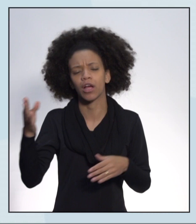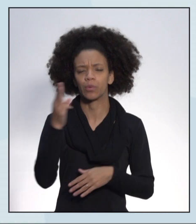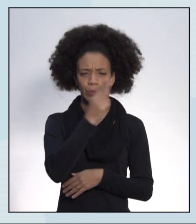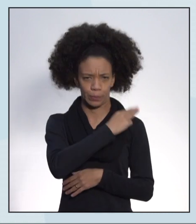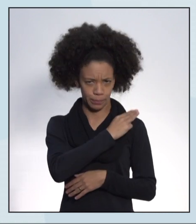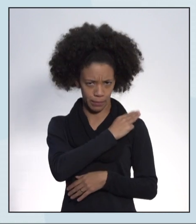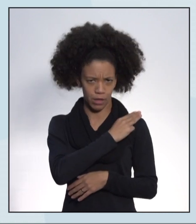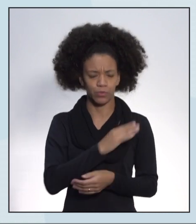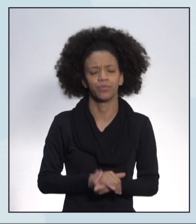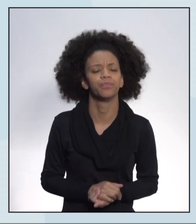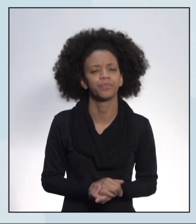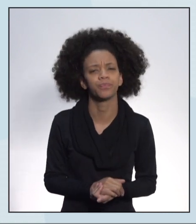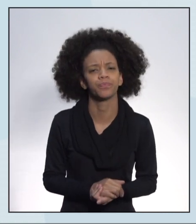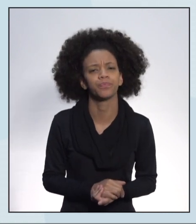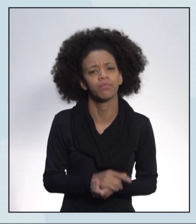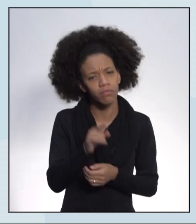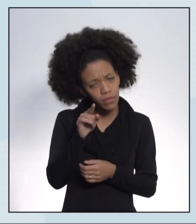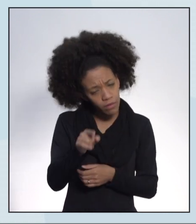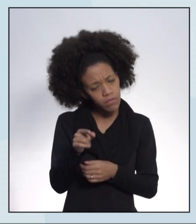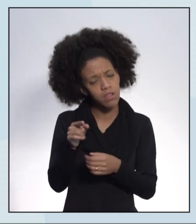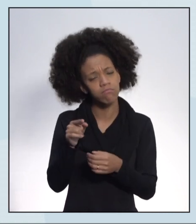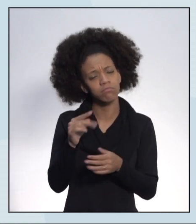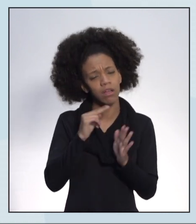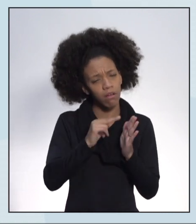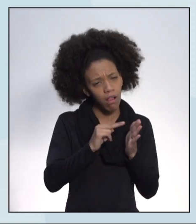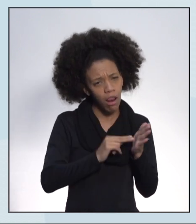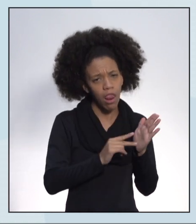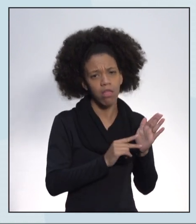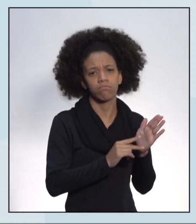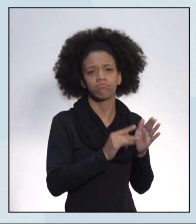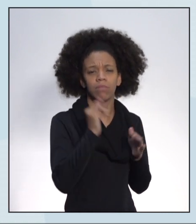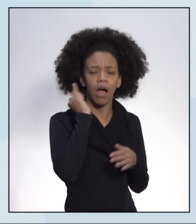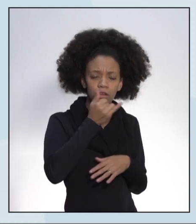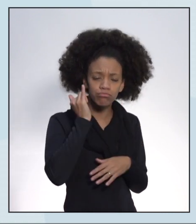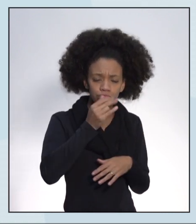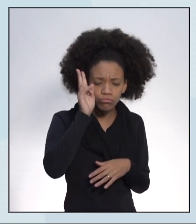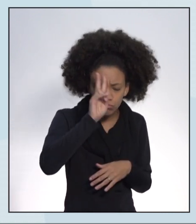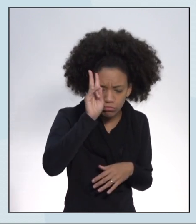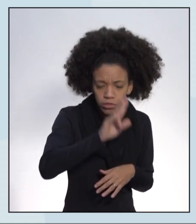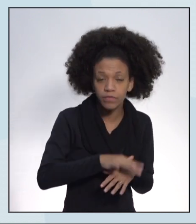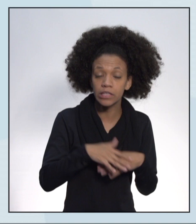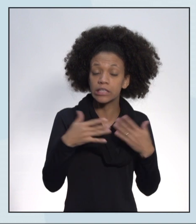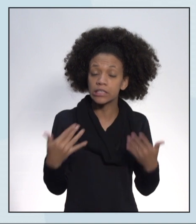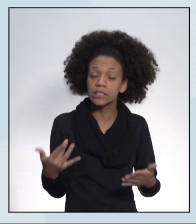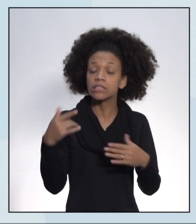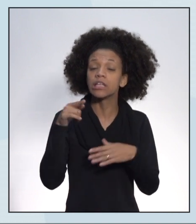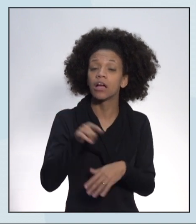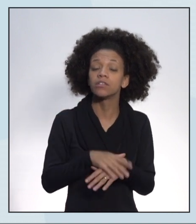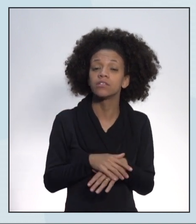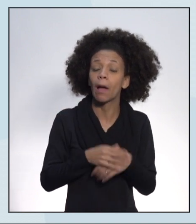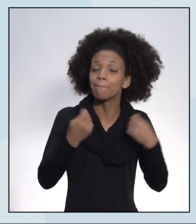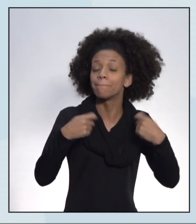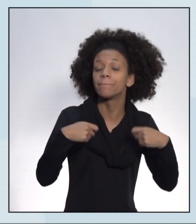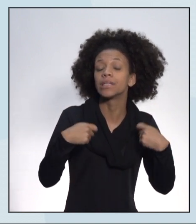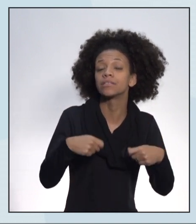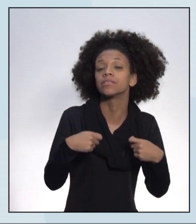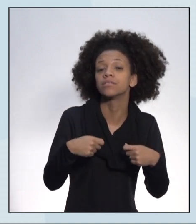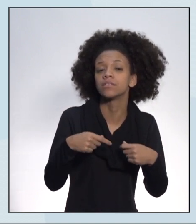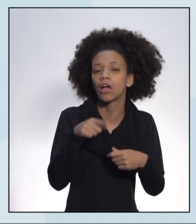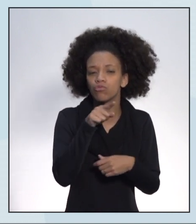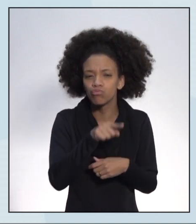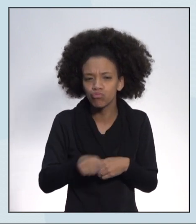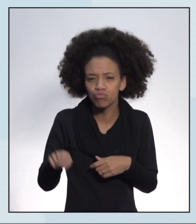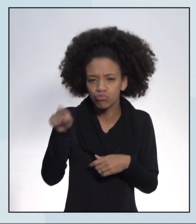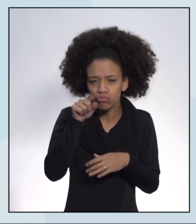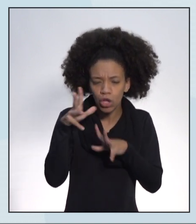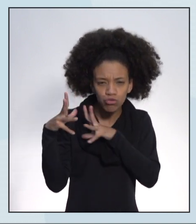Da primeira série. Vocês lerão várias narrativas ao longo do ensino médio, e essas narrativas carecem desses elementos,